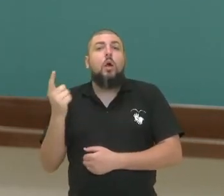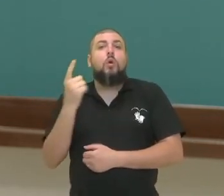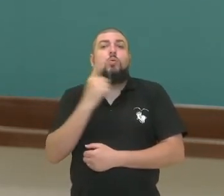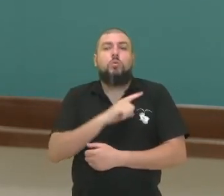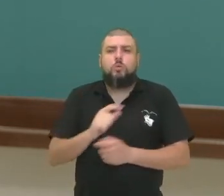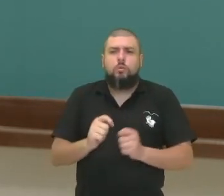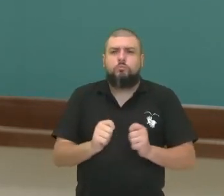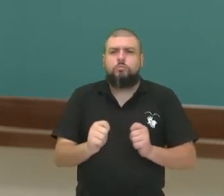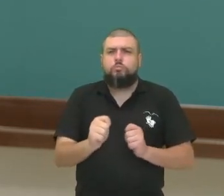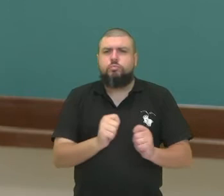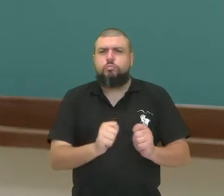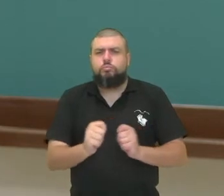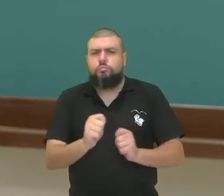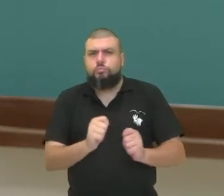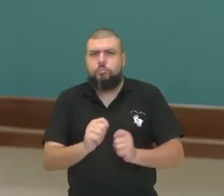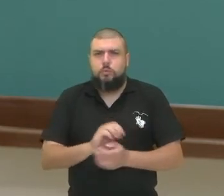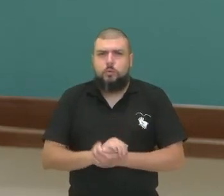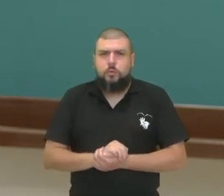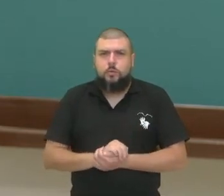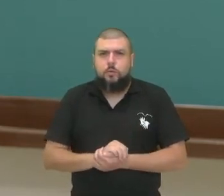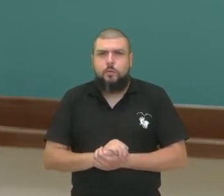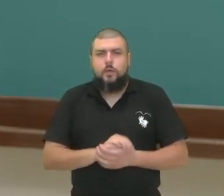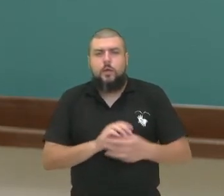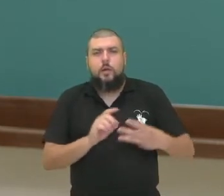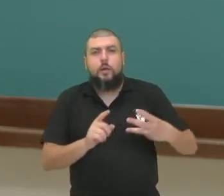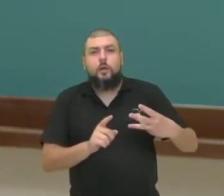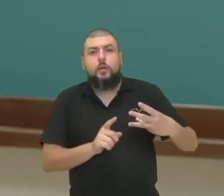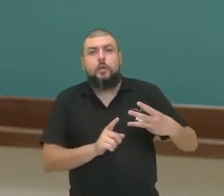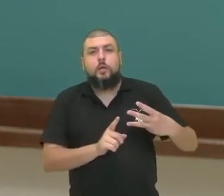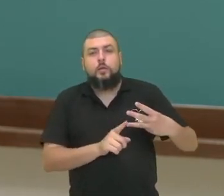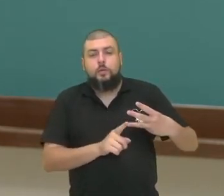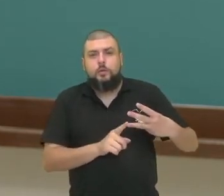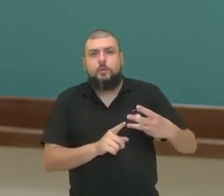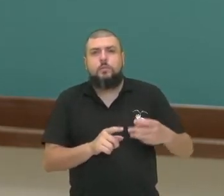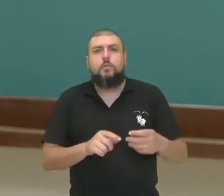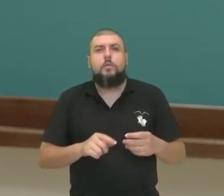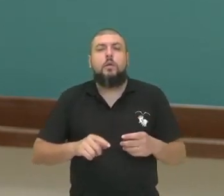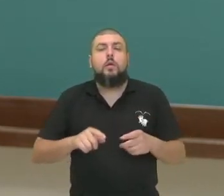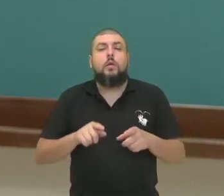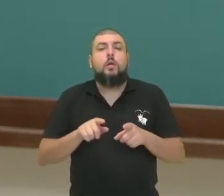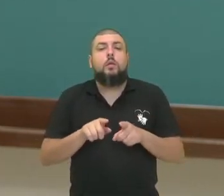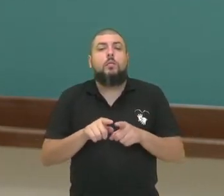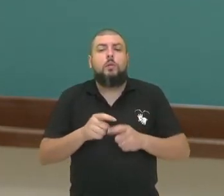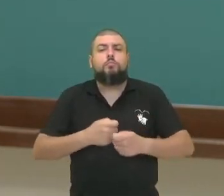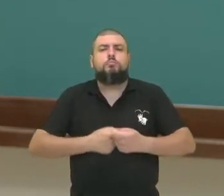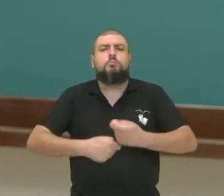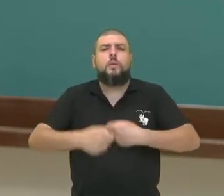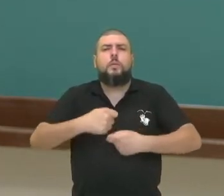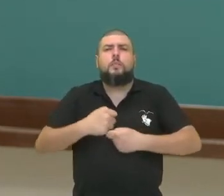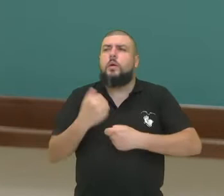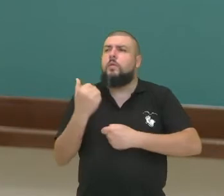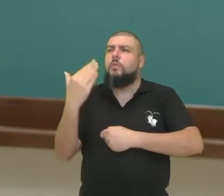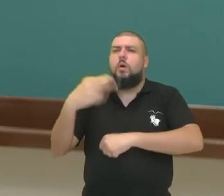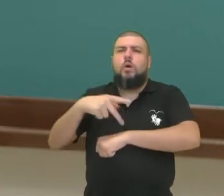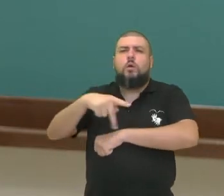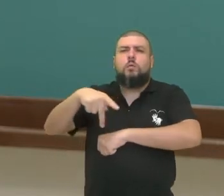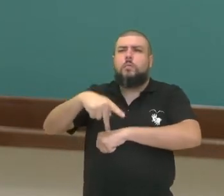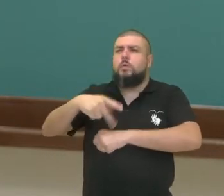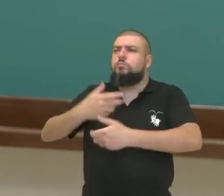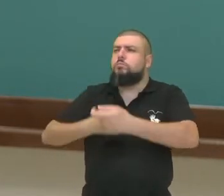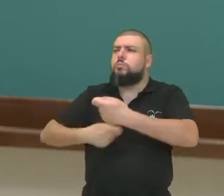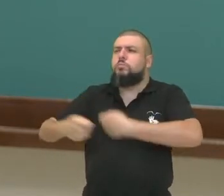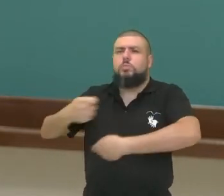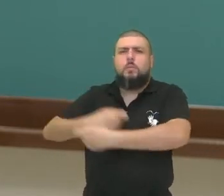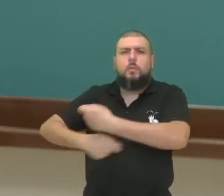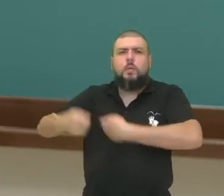período do governo de Jânio Quadros e de João Goulart. E a expansão do comércio exterior em mais de 3 vezes.